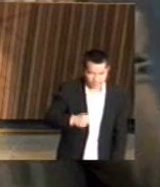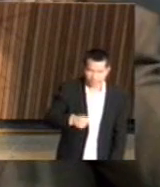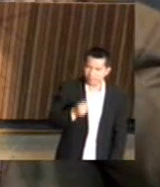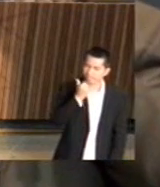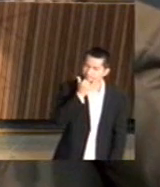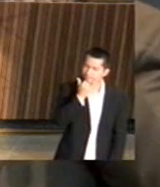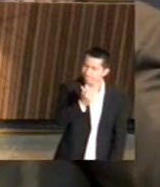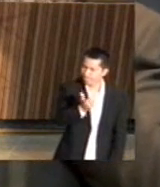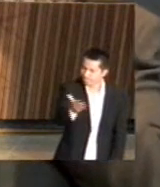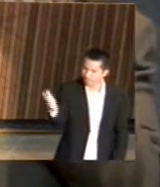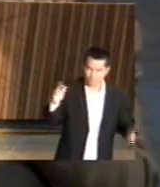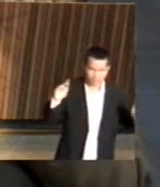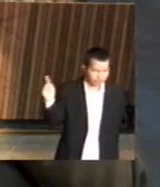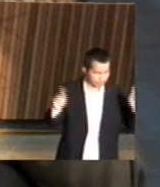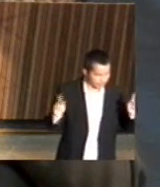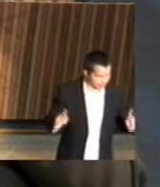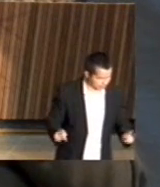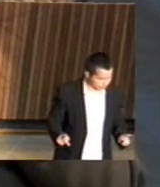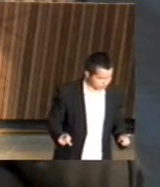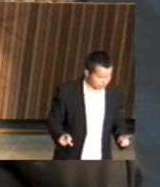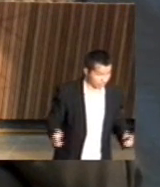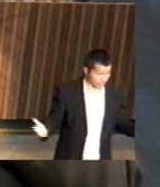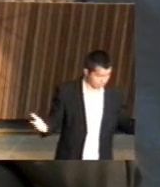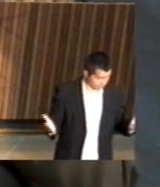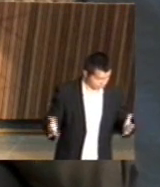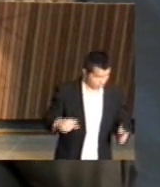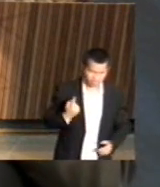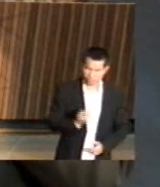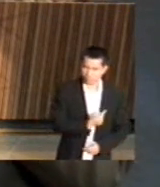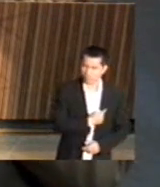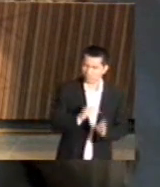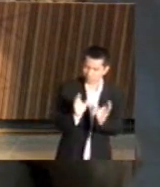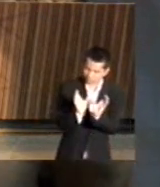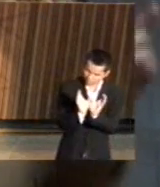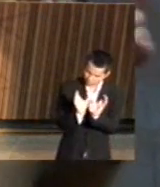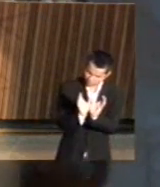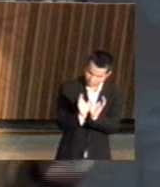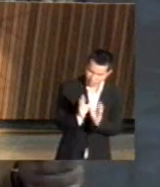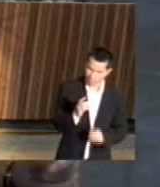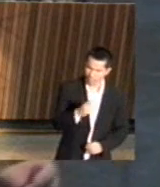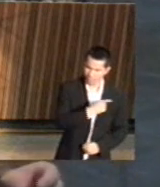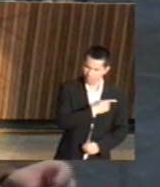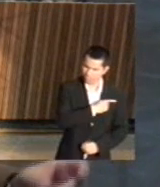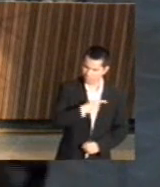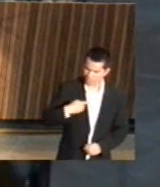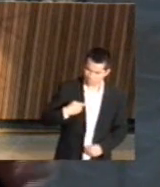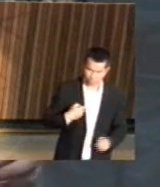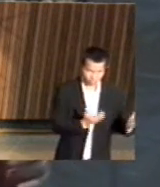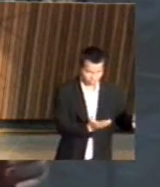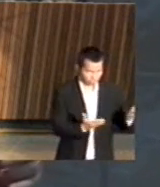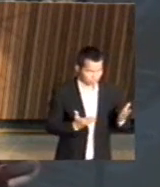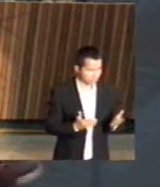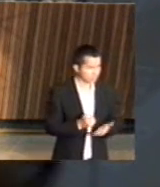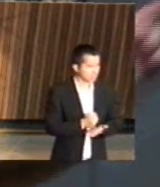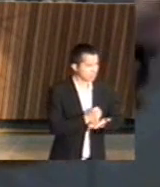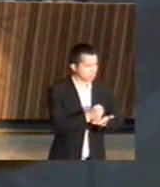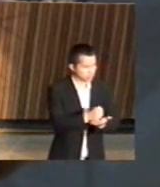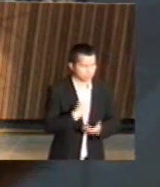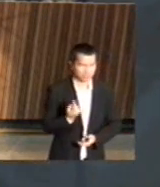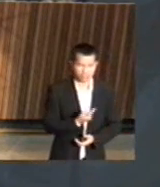E Jesus contou várias parábolas a respeito disso. Uma delas era daquele credor incompassivo, lembra